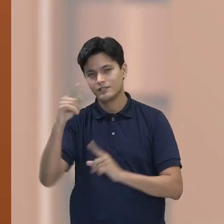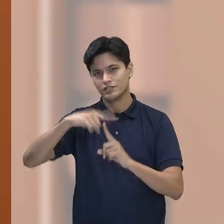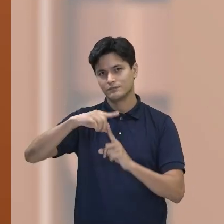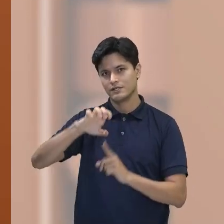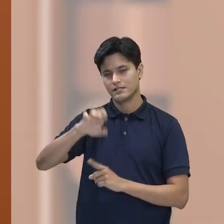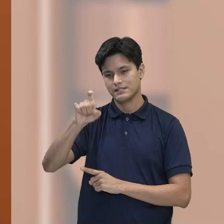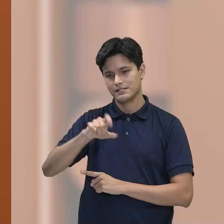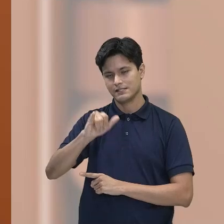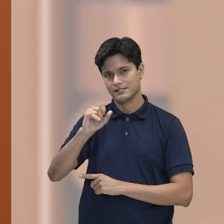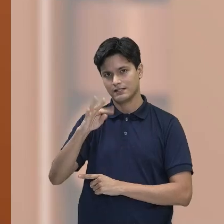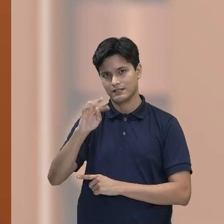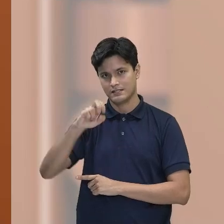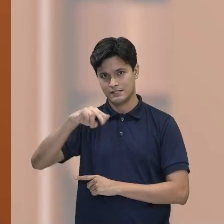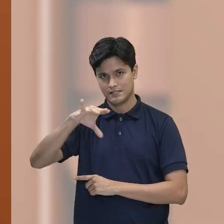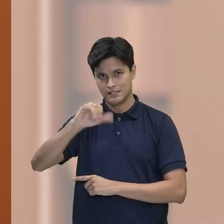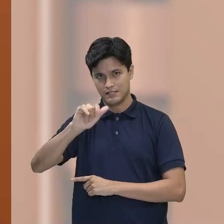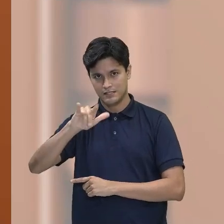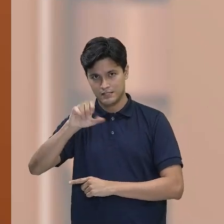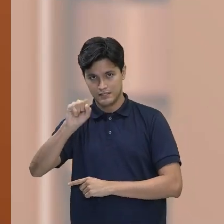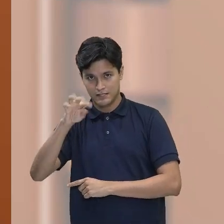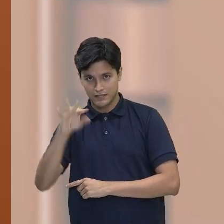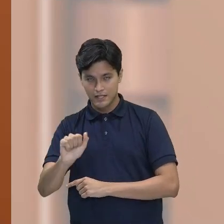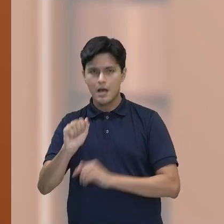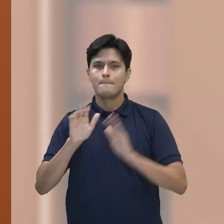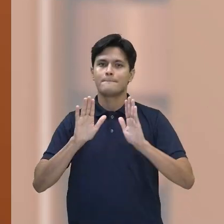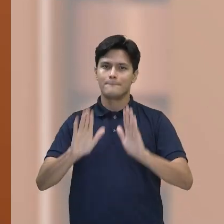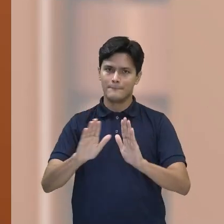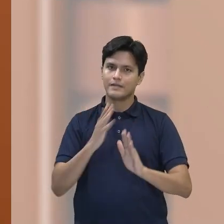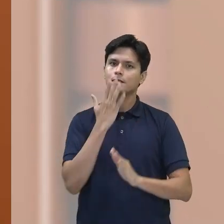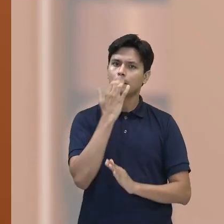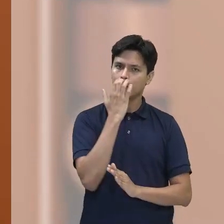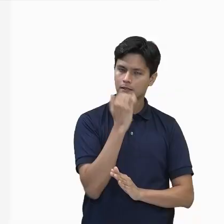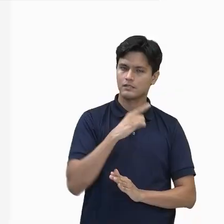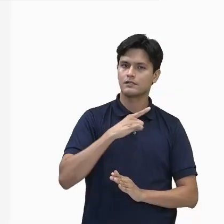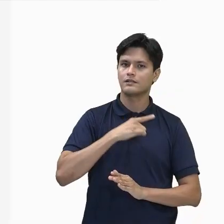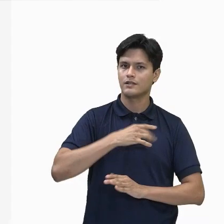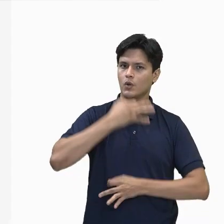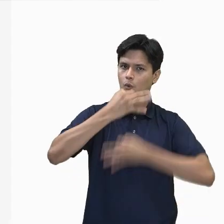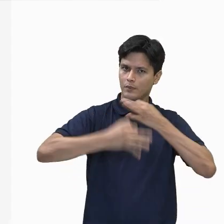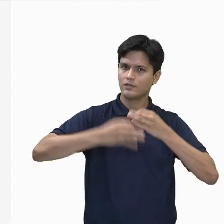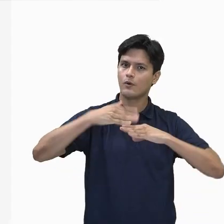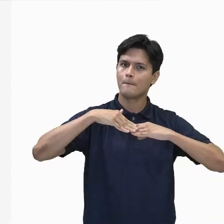então? Mas Nietzsche, ele não para por aí, tá? O que mais que